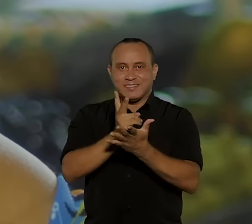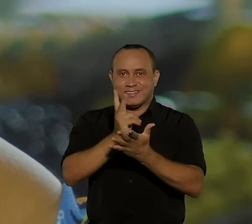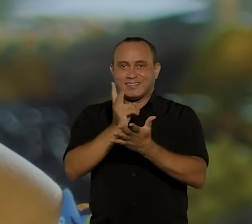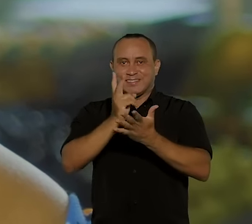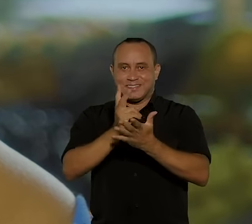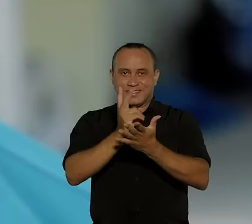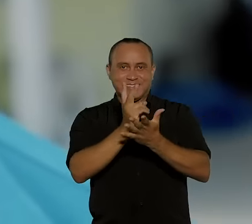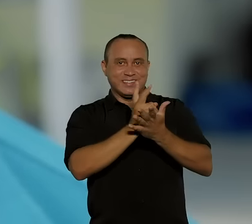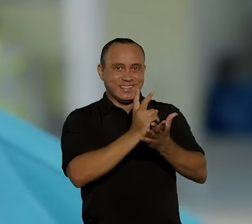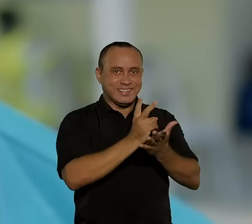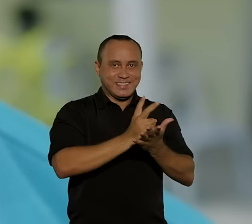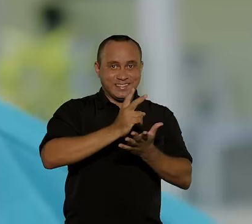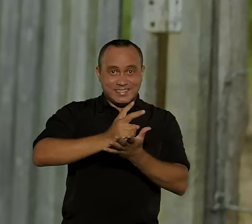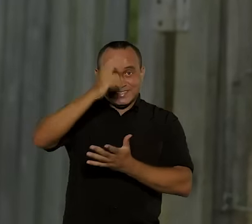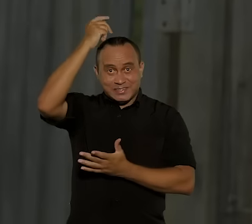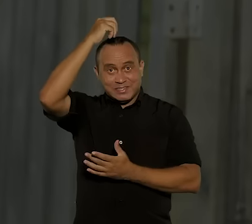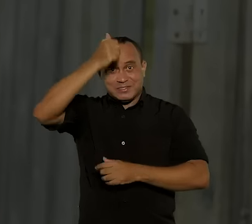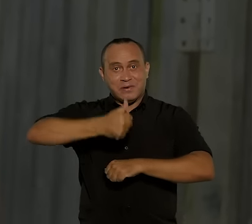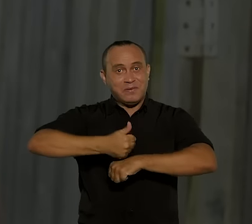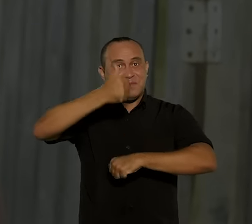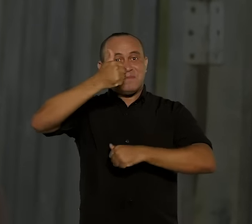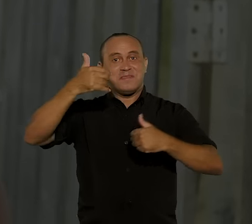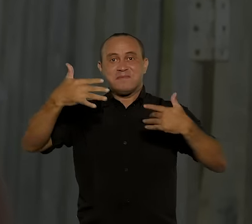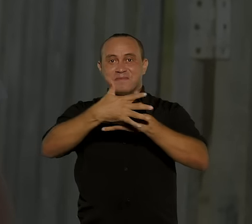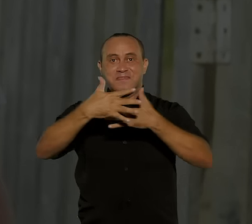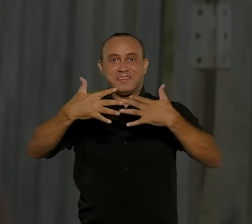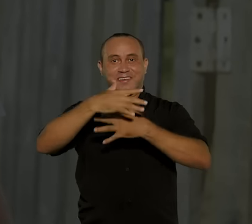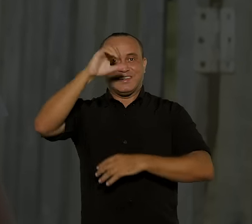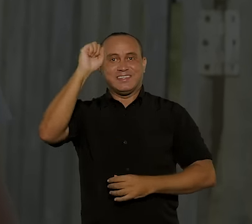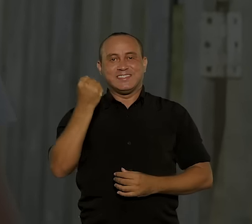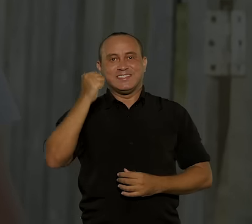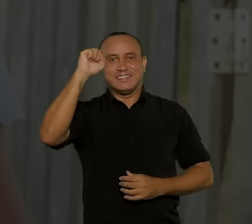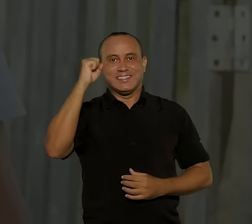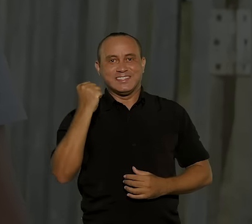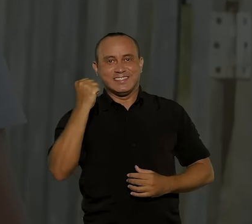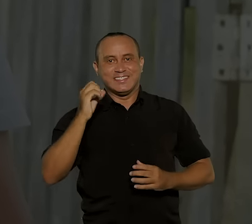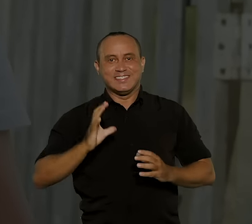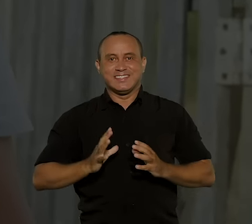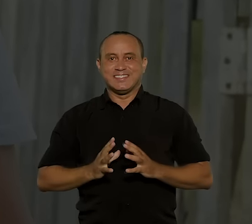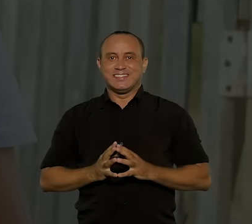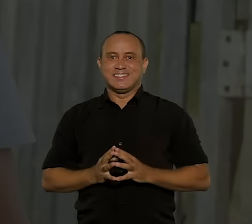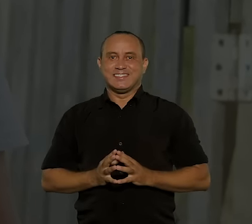seguir. São Cristóvão, cidade mãe de Sergipe.